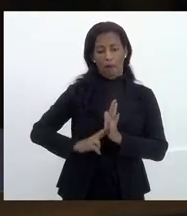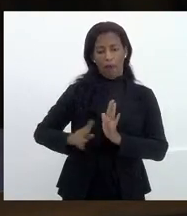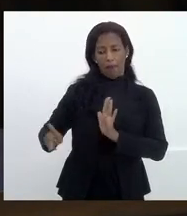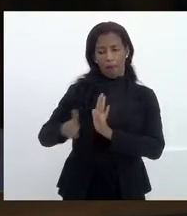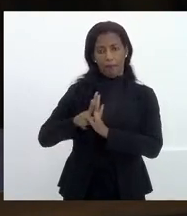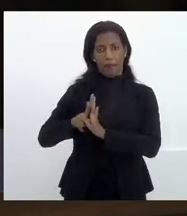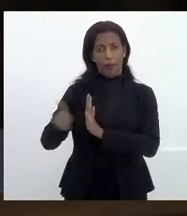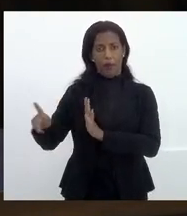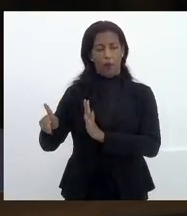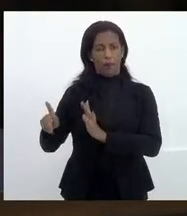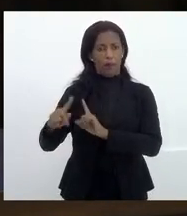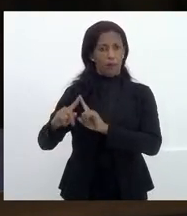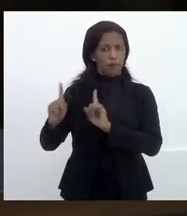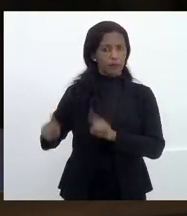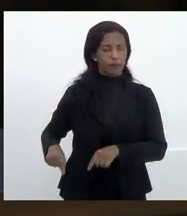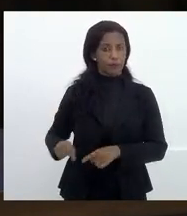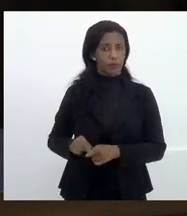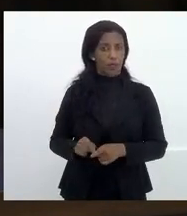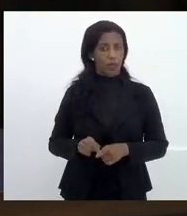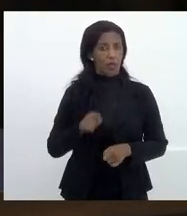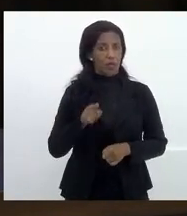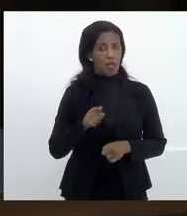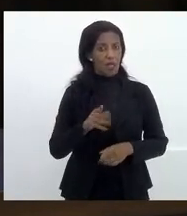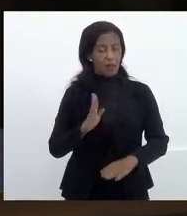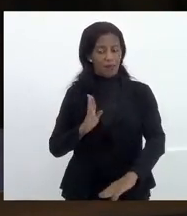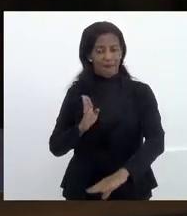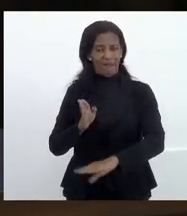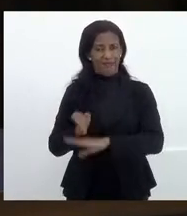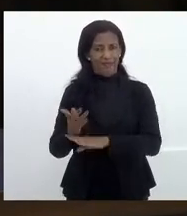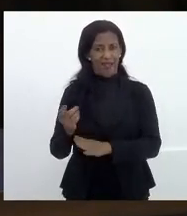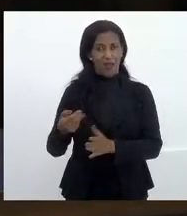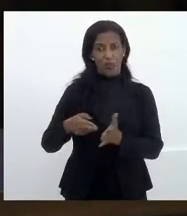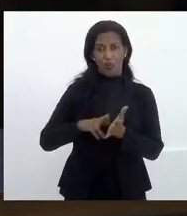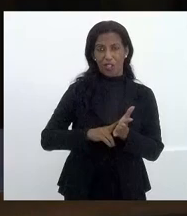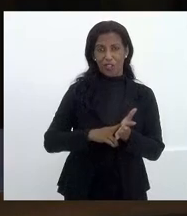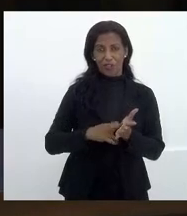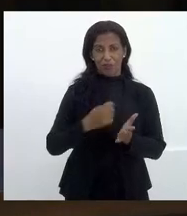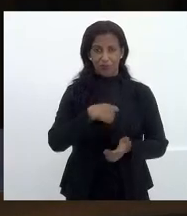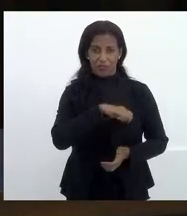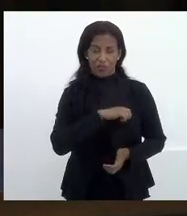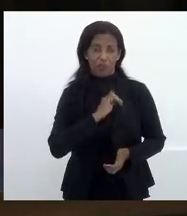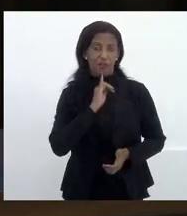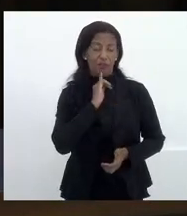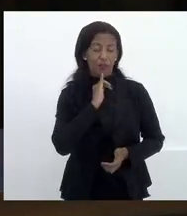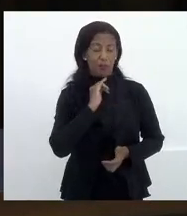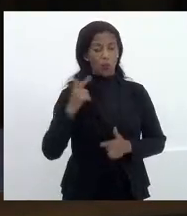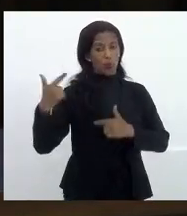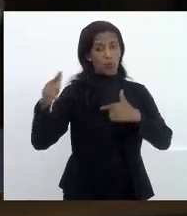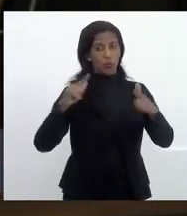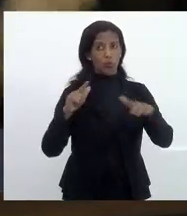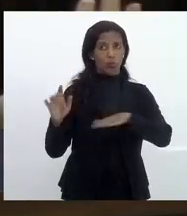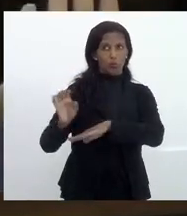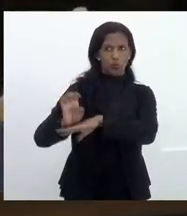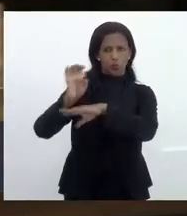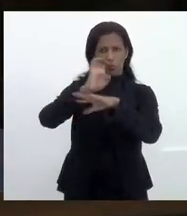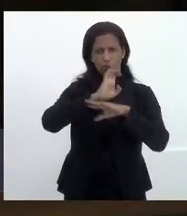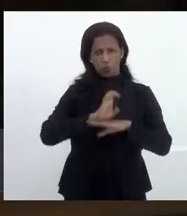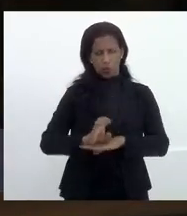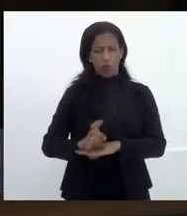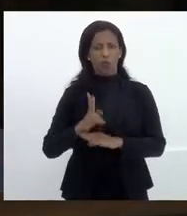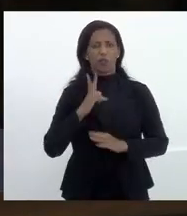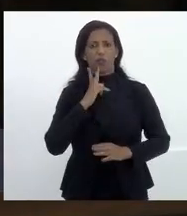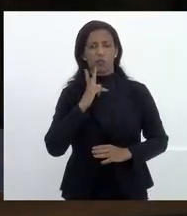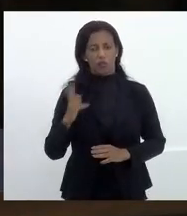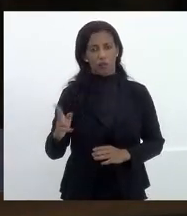reforma premido pela entrada no regime de recuperação fiscal infelizmente os outros estados e bem disse